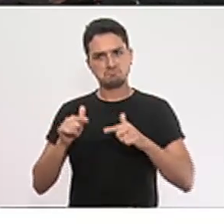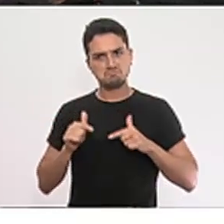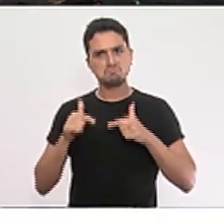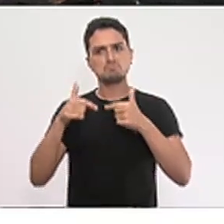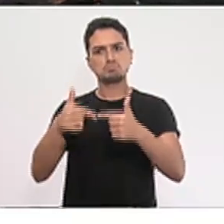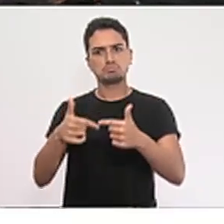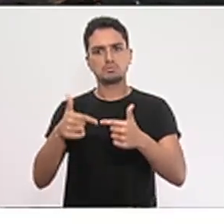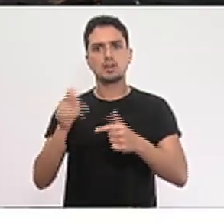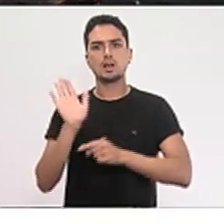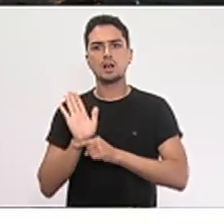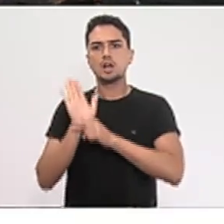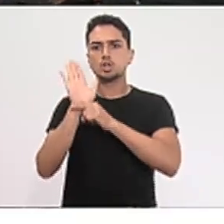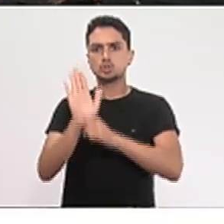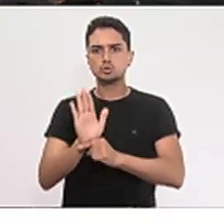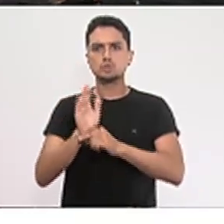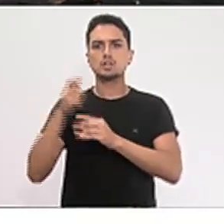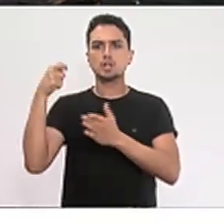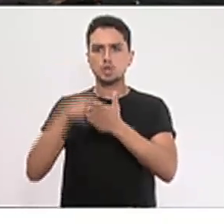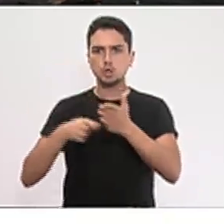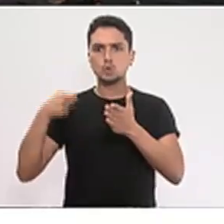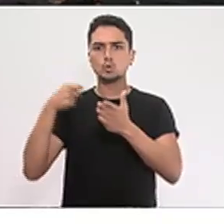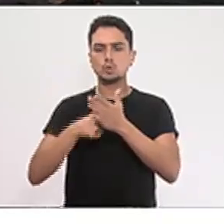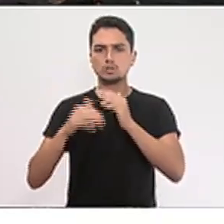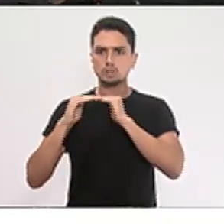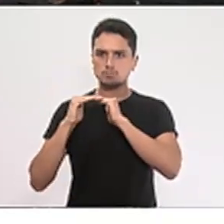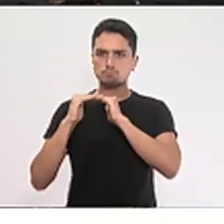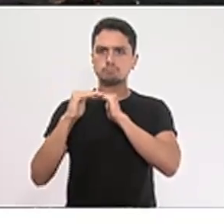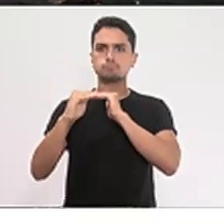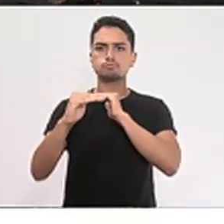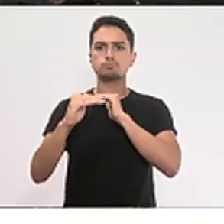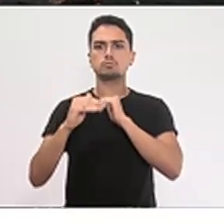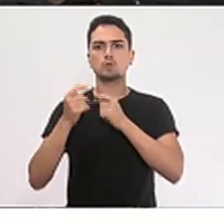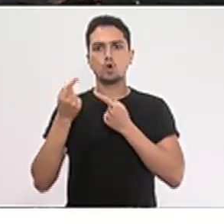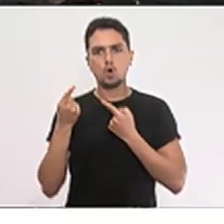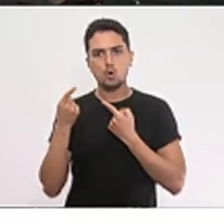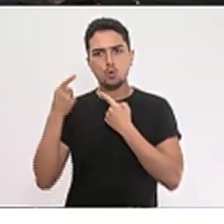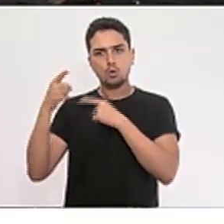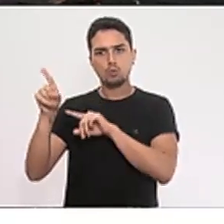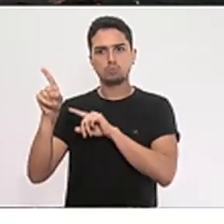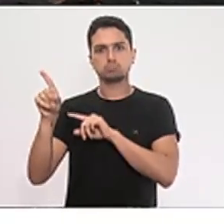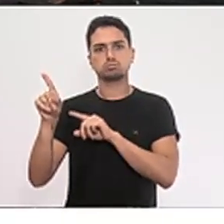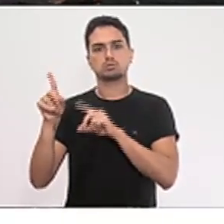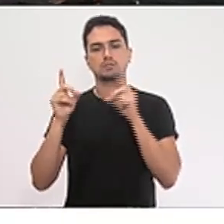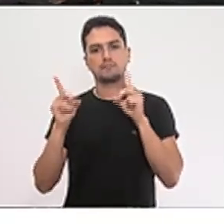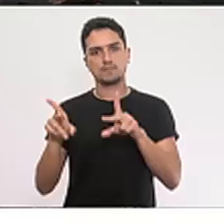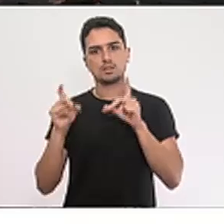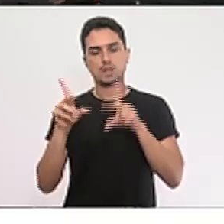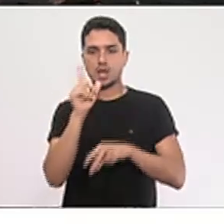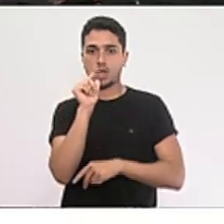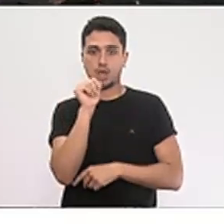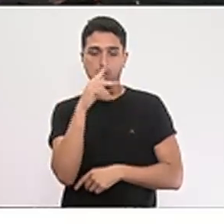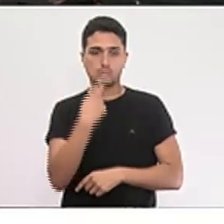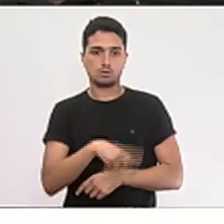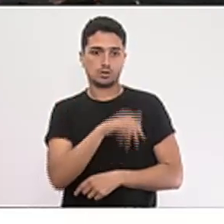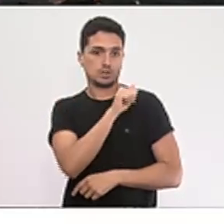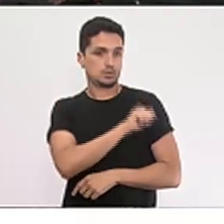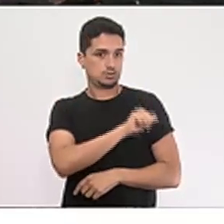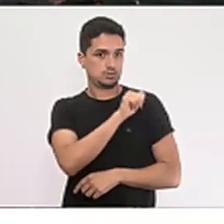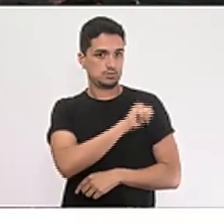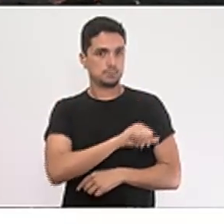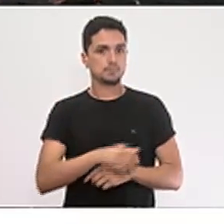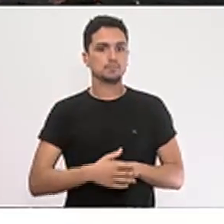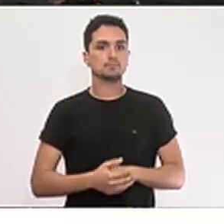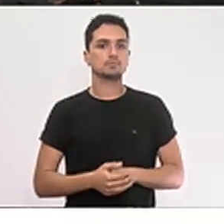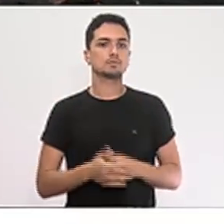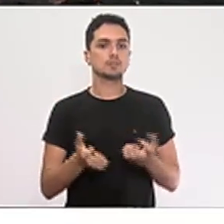luta contra a venda da água do Estado do Rio de Janeiro. Quero dizer